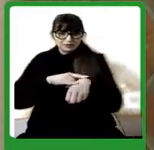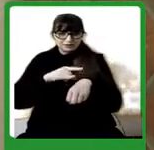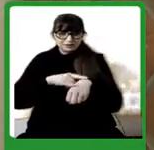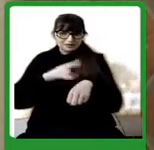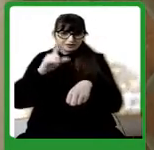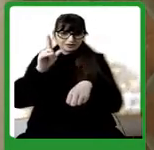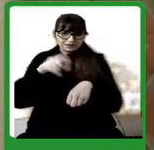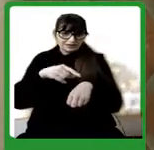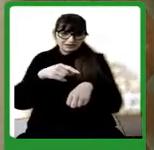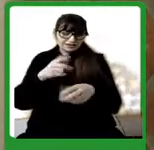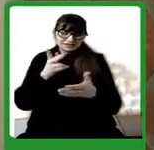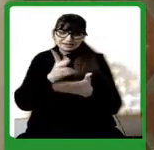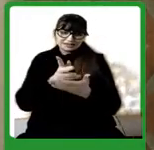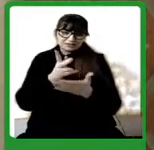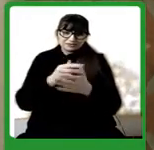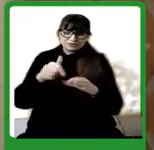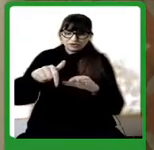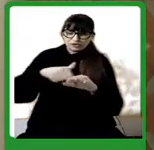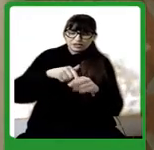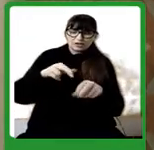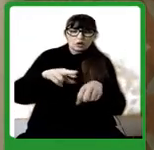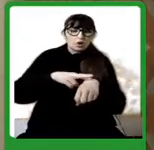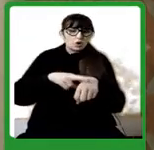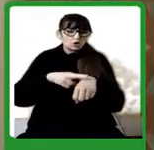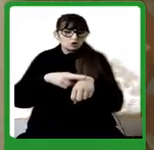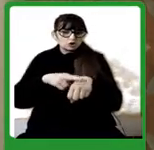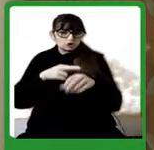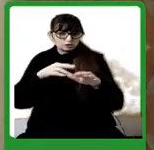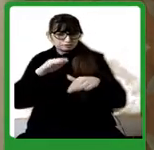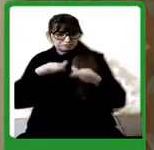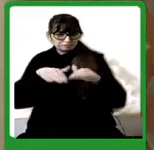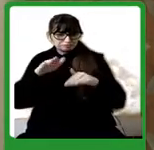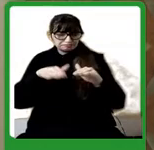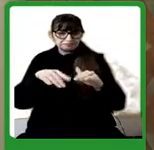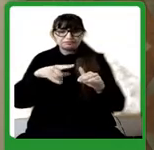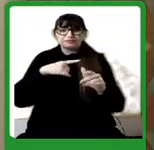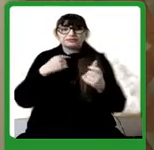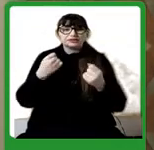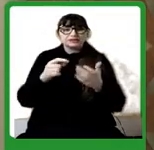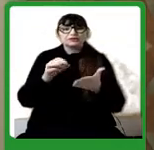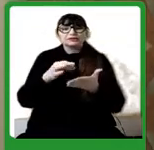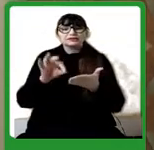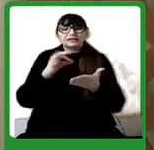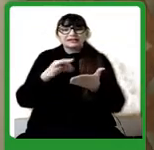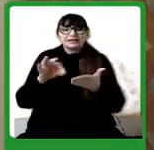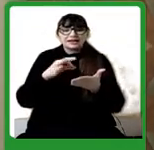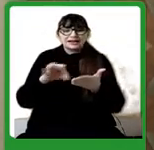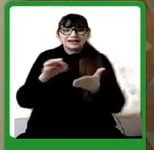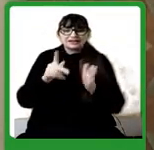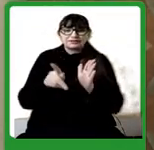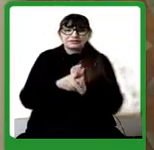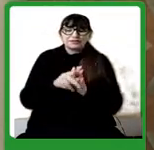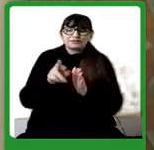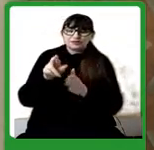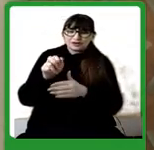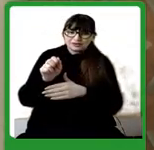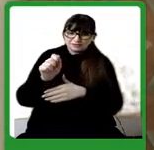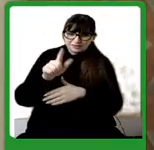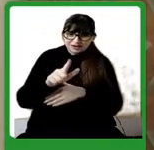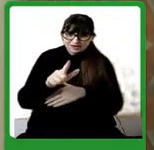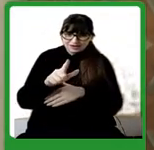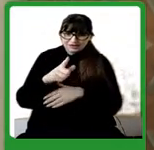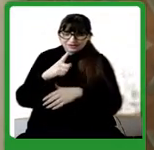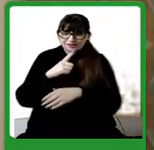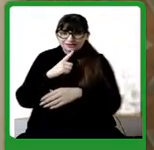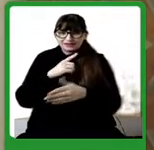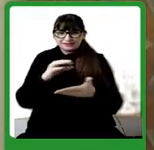normalmente. Vamos ver o que mais? É, tem que ter um caderninho com o ramal, né? Tem que ter. Que tinha o telefoninho, tem um caderninho